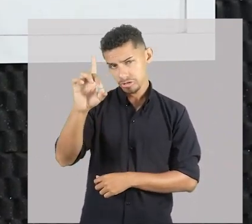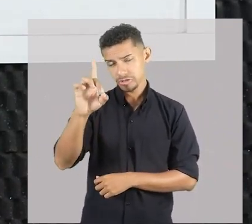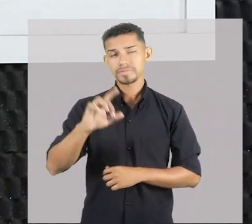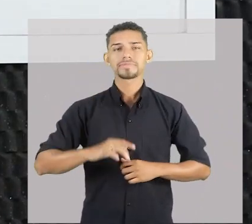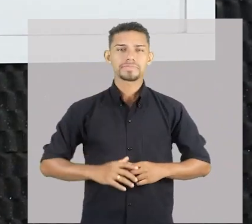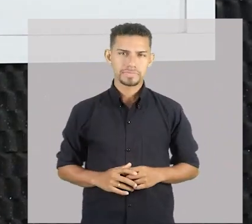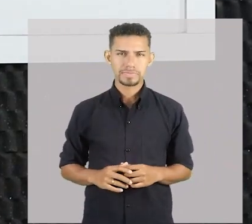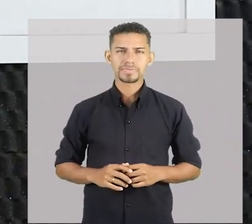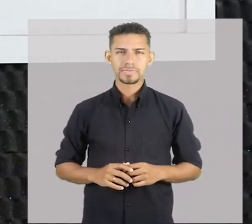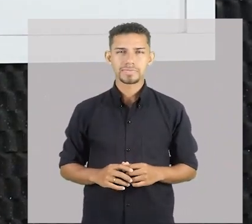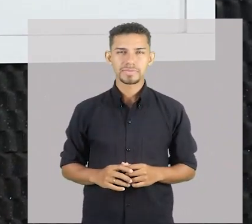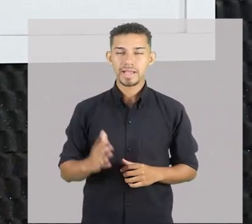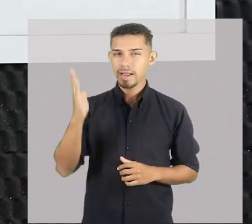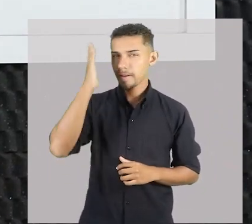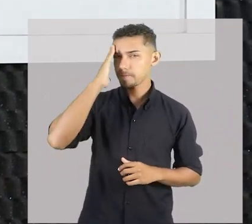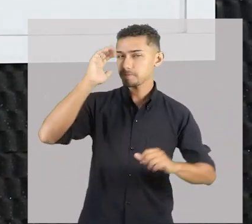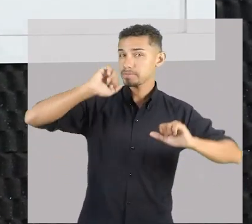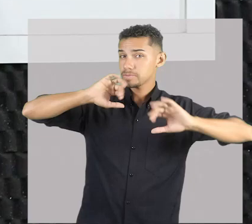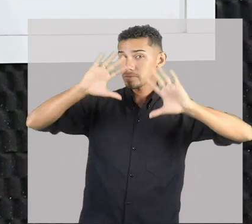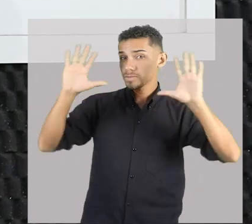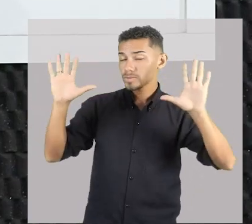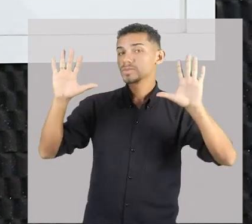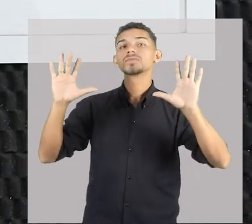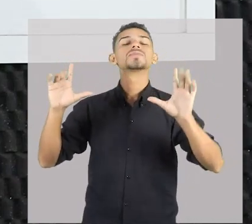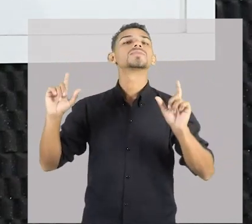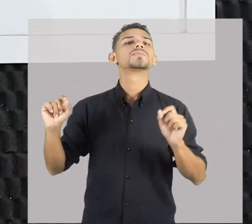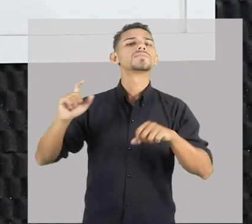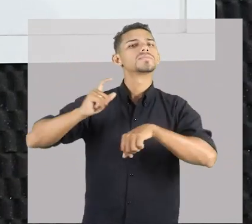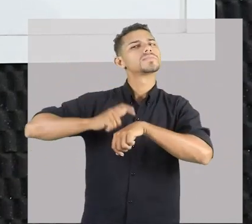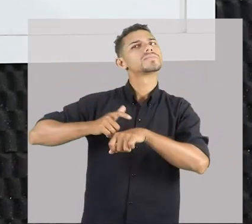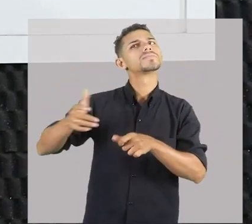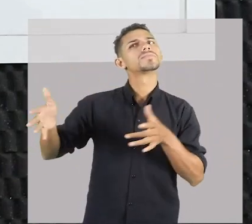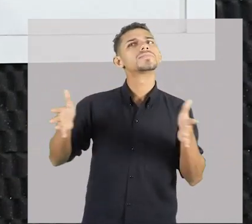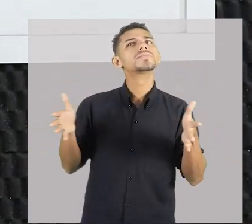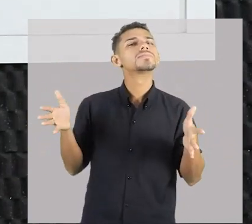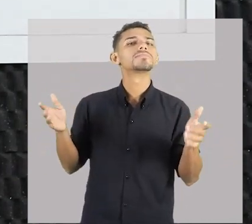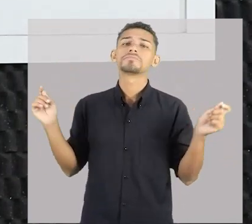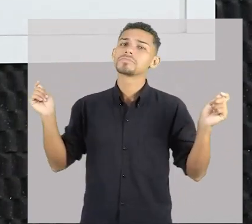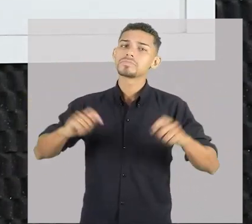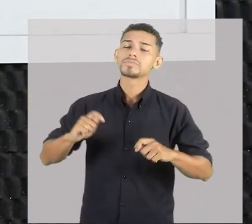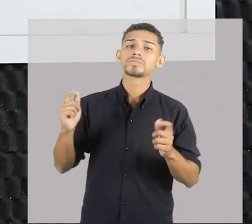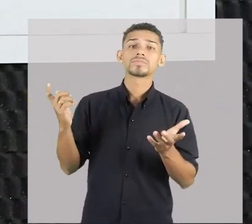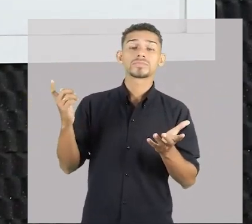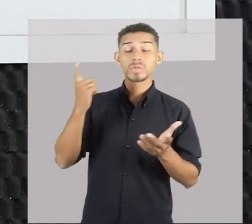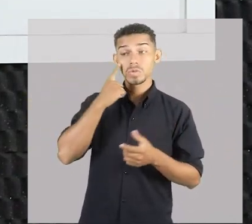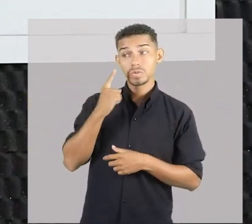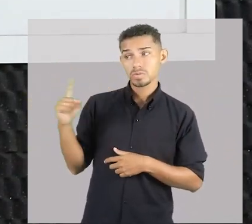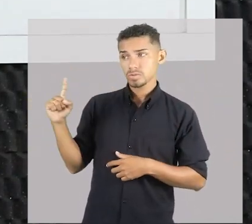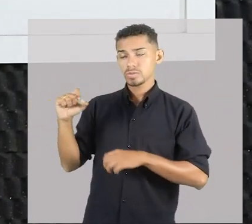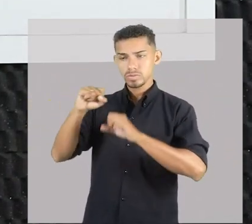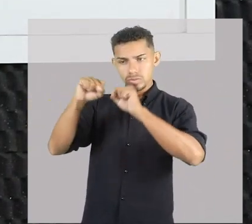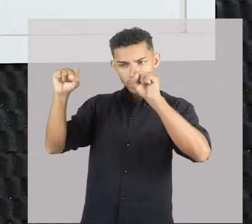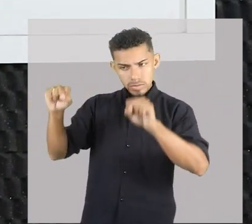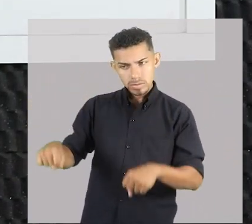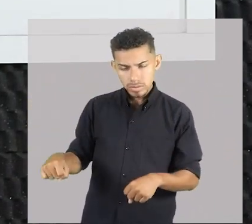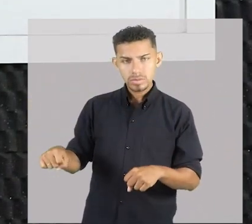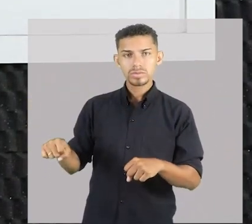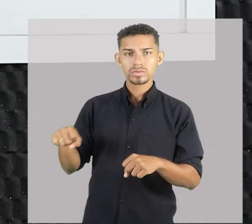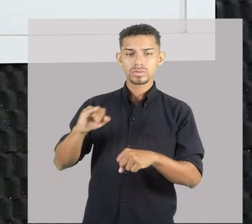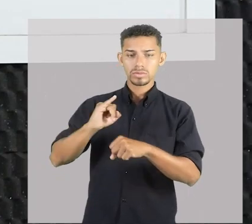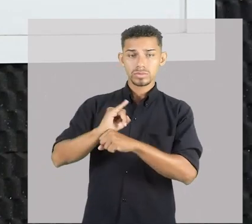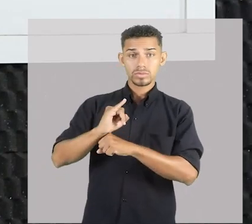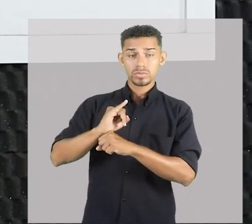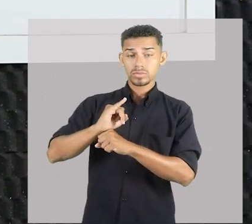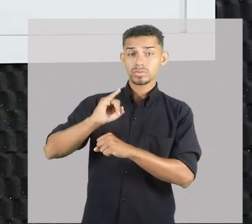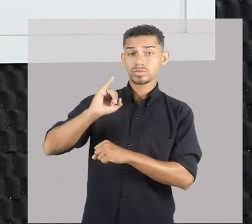Então é isso. Período é um intervalo de tempo que gasta para dar uma volta, tá bom? No sistema internacional, nós